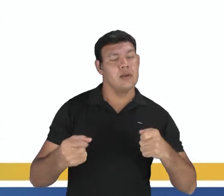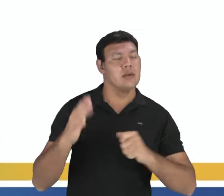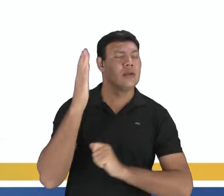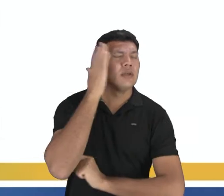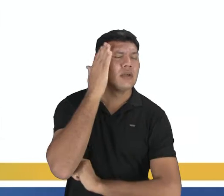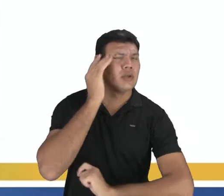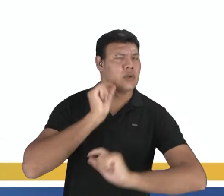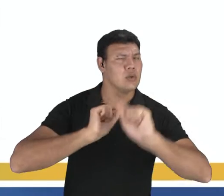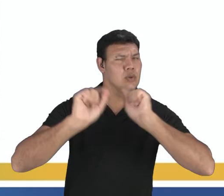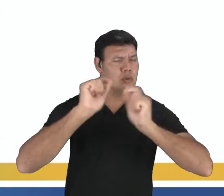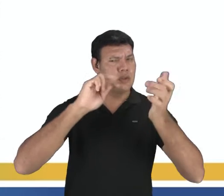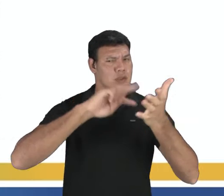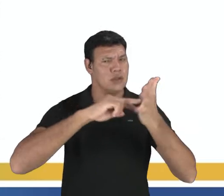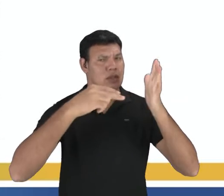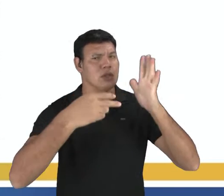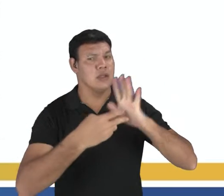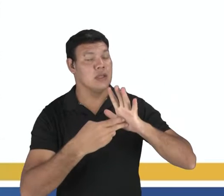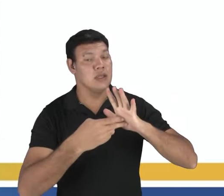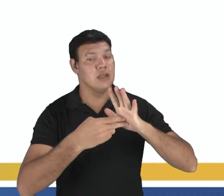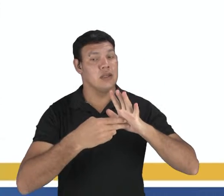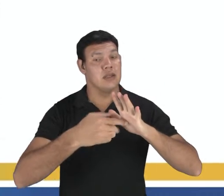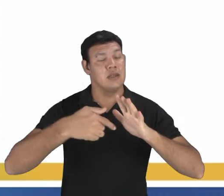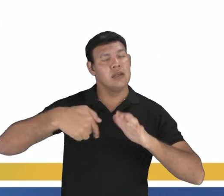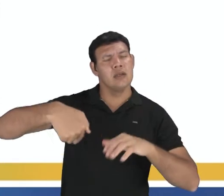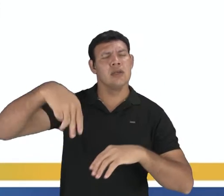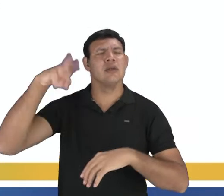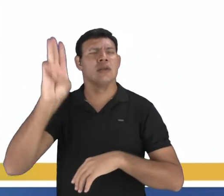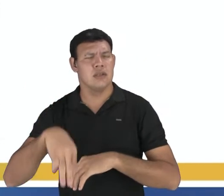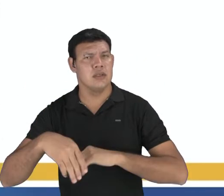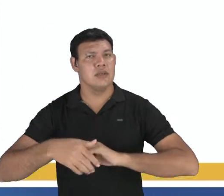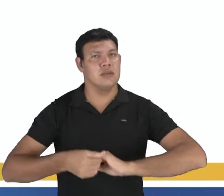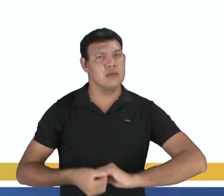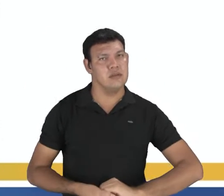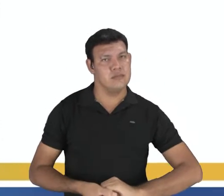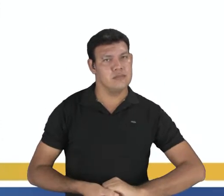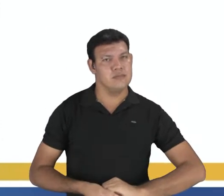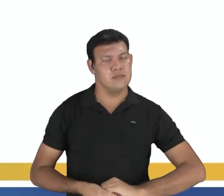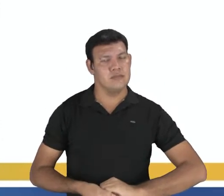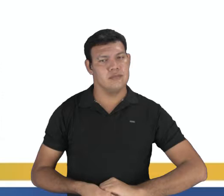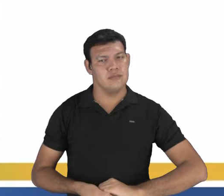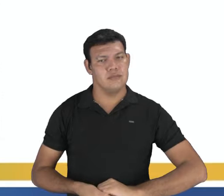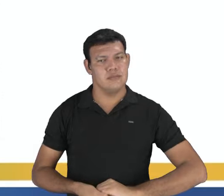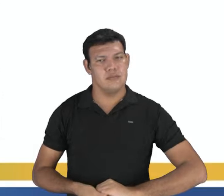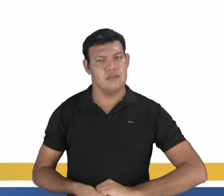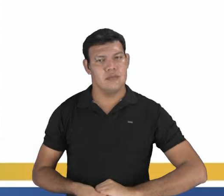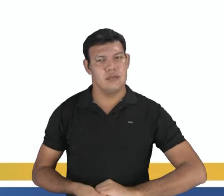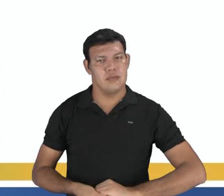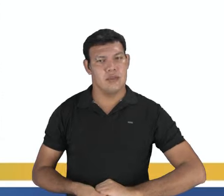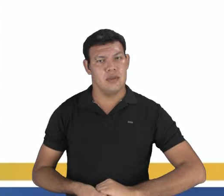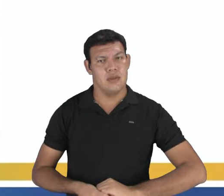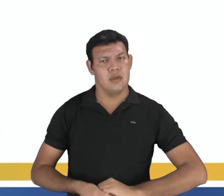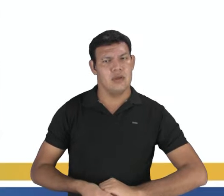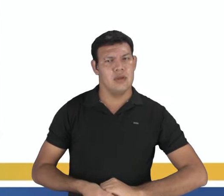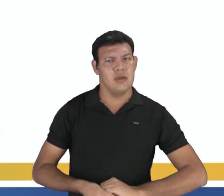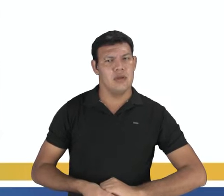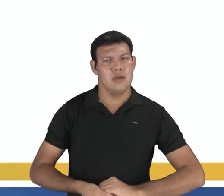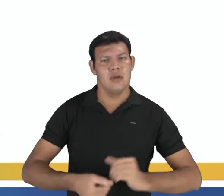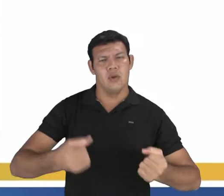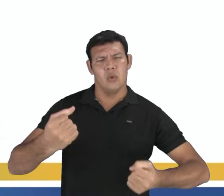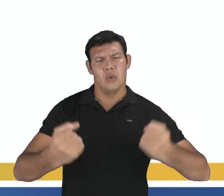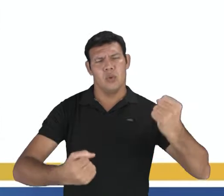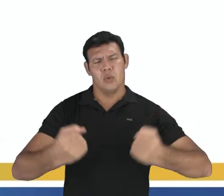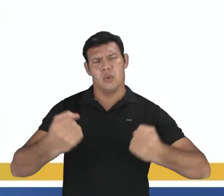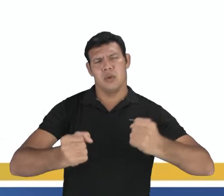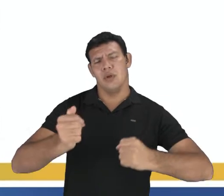é que ele significa eles significam quem Who is going to drive quem está dirige quem